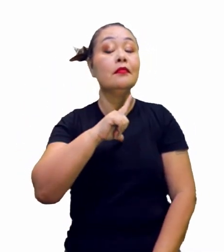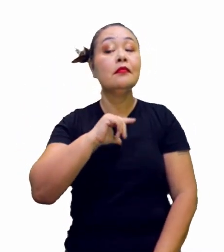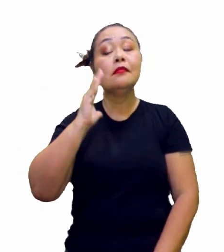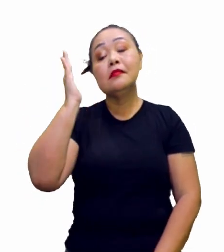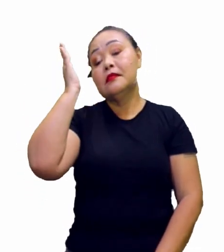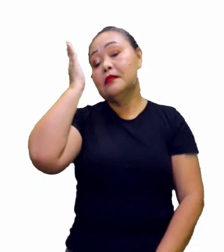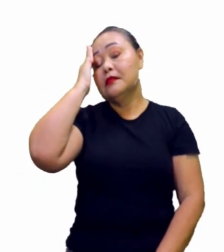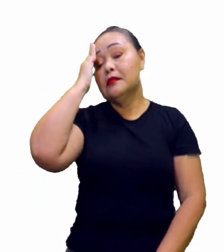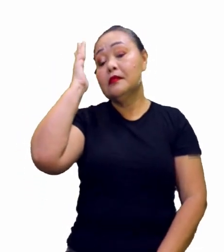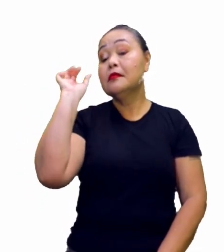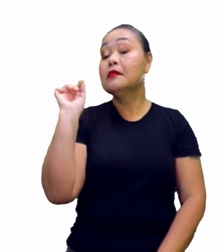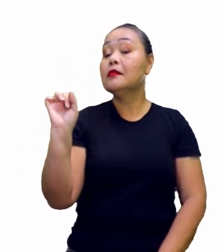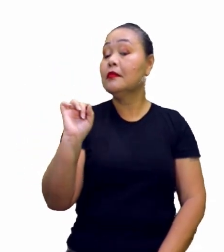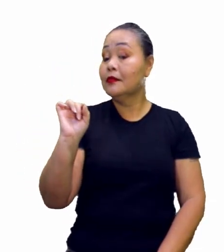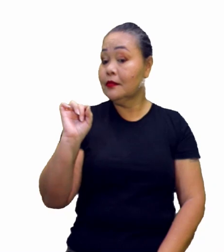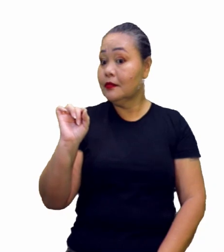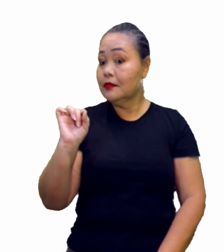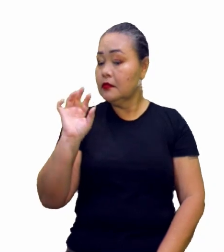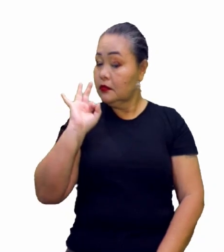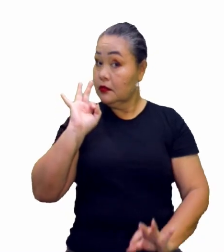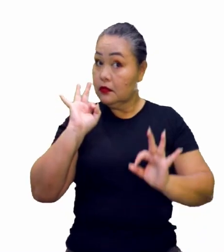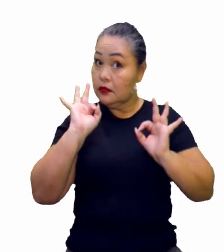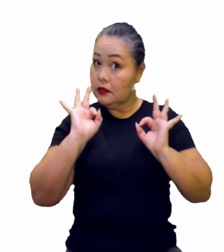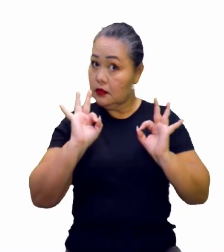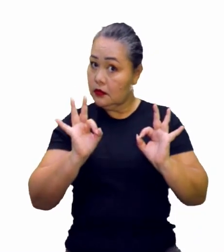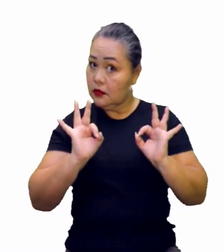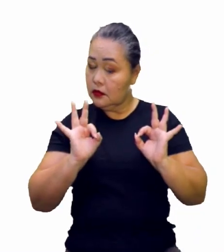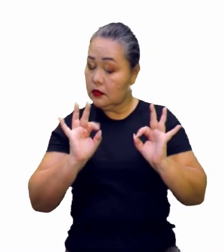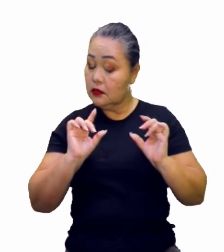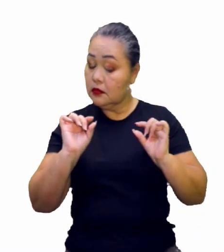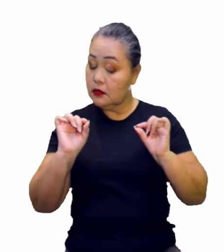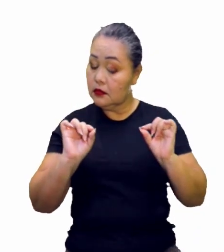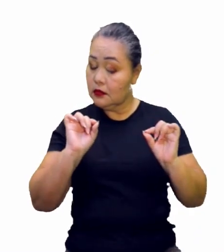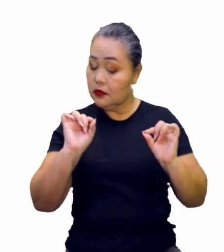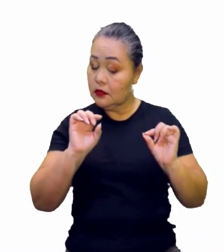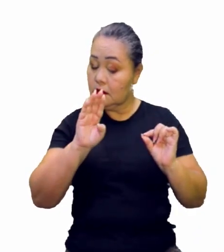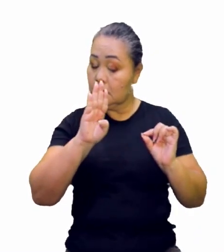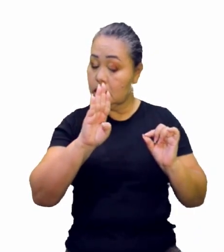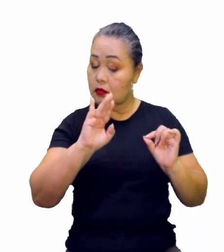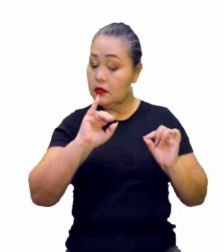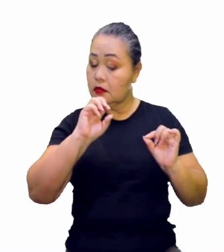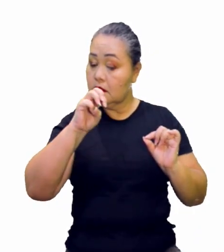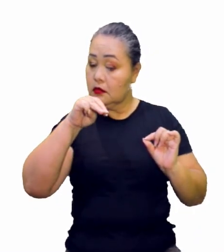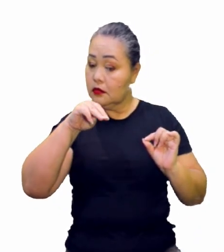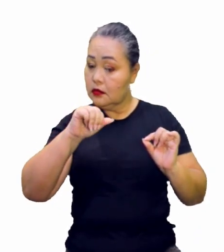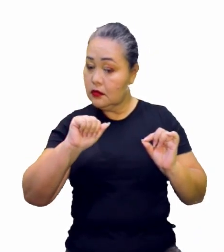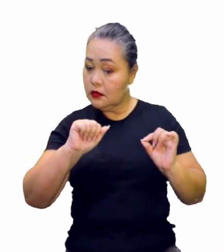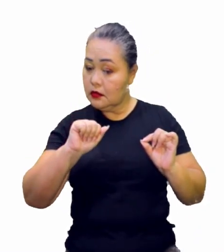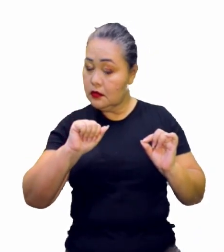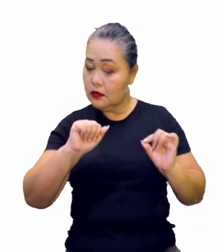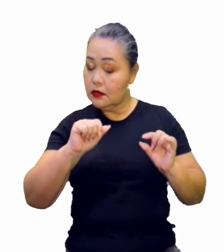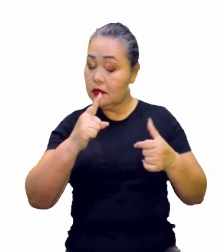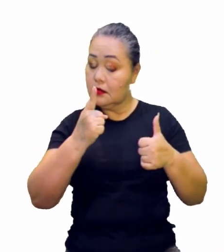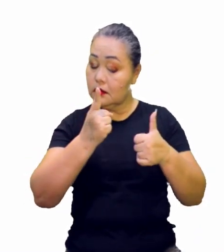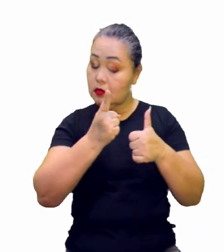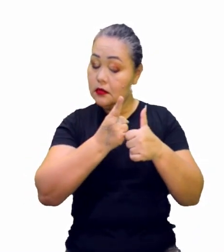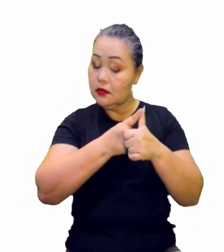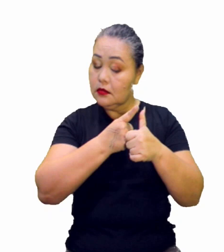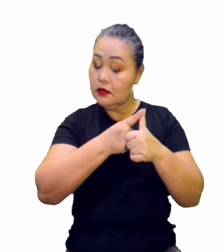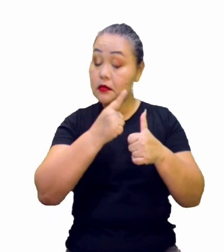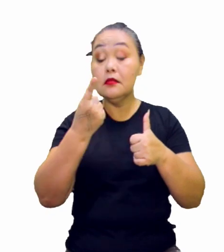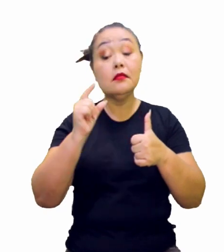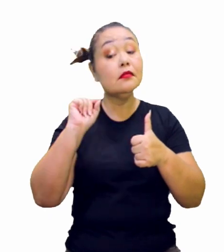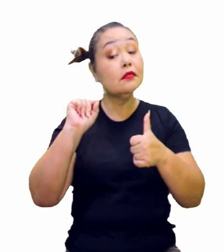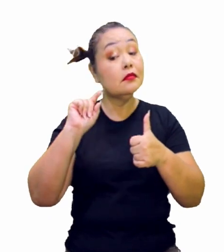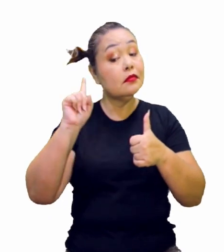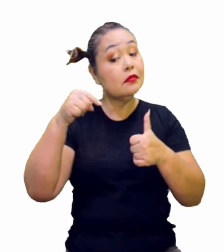compreender direitinho sobre biomas. Primeiro, Para